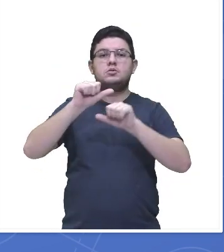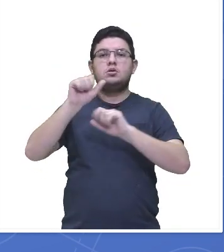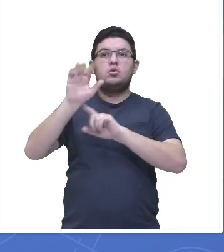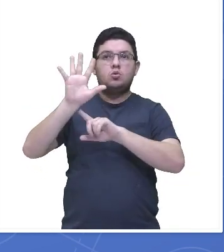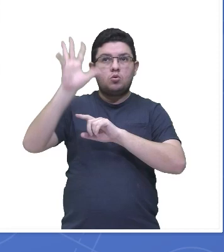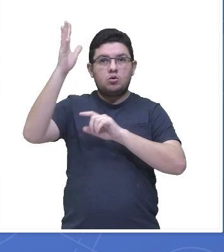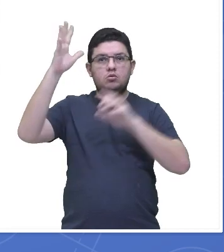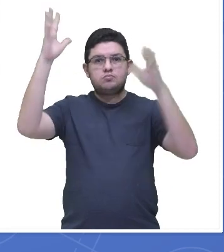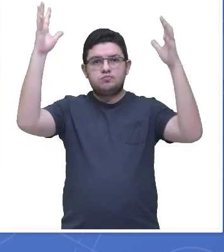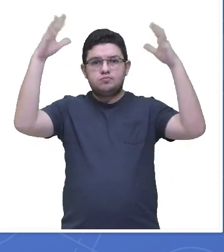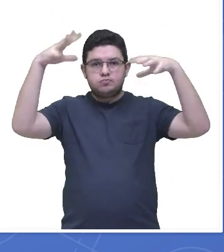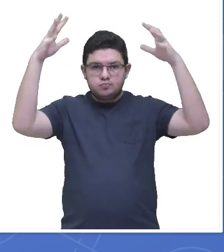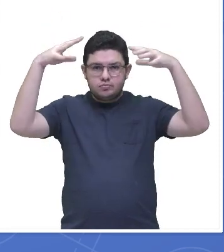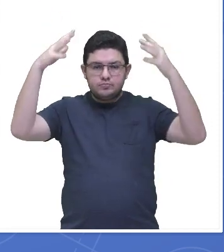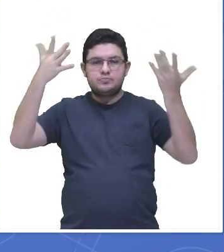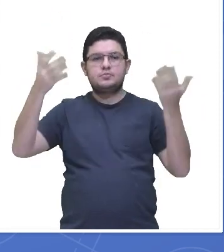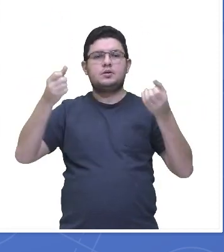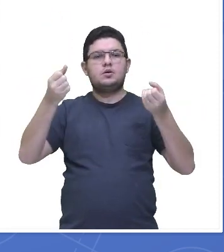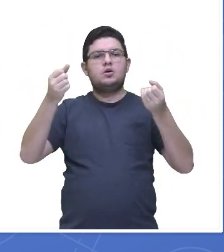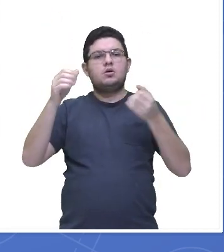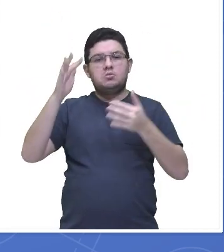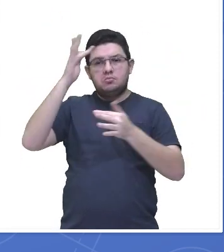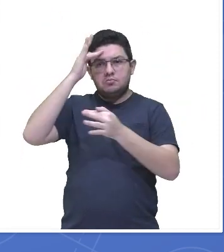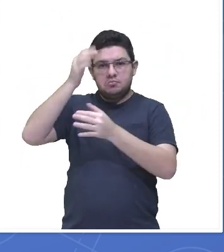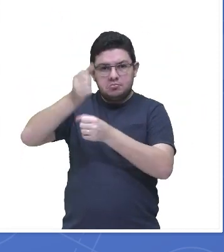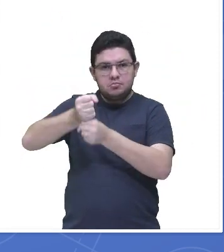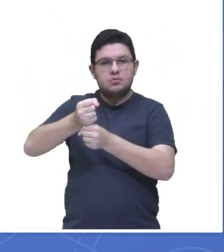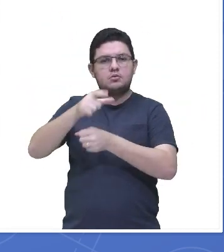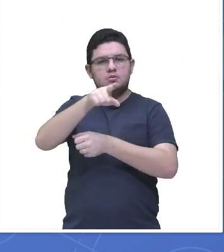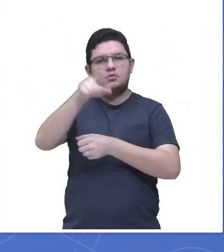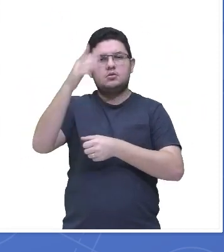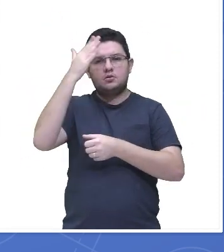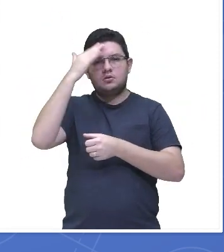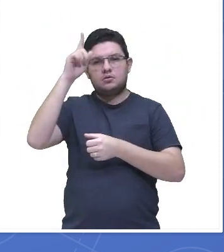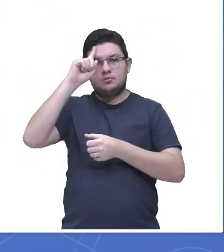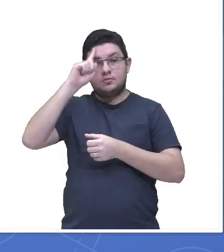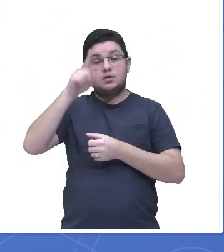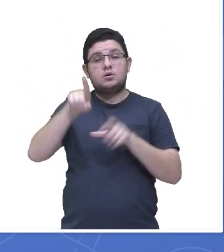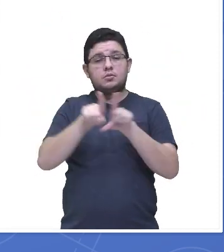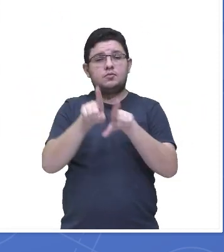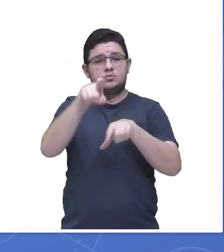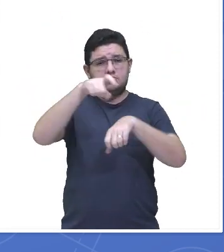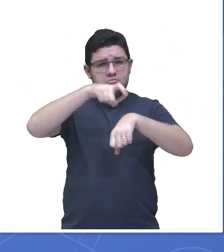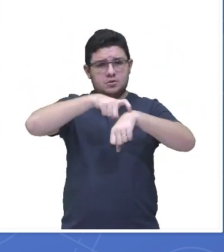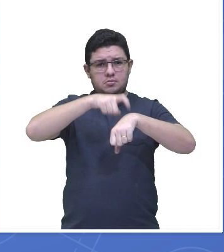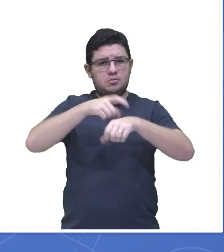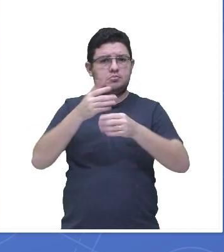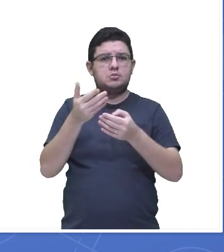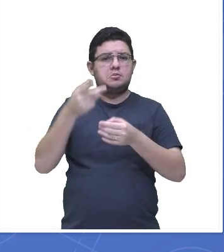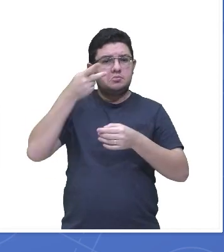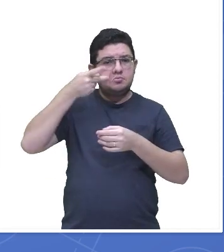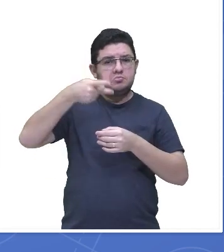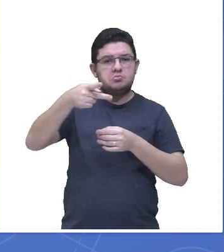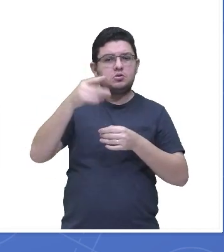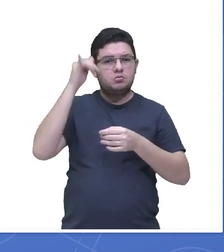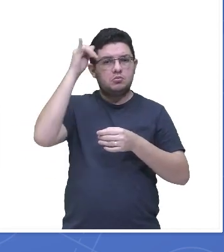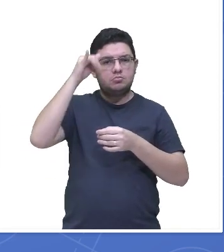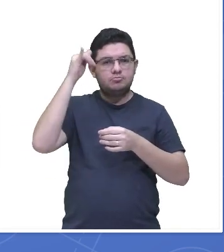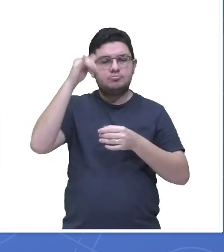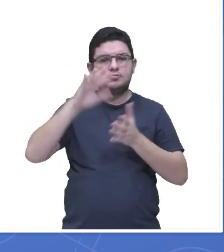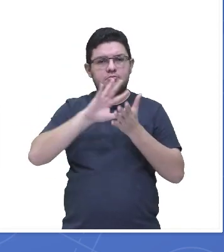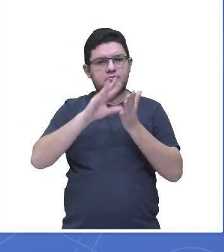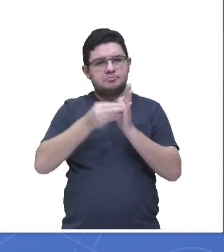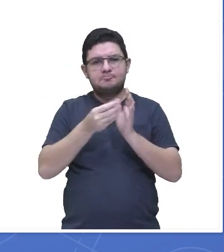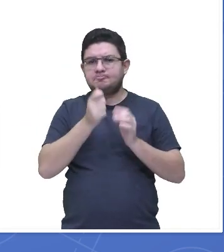E é importante que um dia você tiver tempo, né, que ainda não visitou, visitar o nosso MUSA. Bem, pessoal, falamos sobre a condução, convecção, e agora